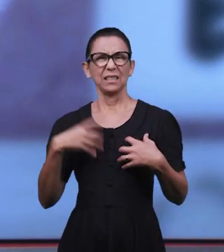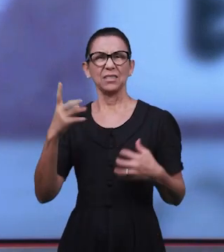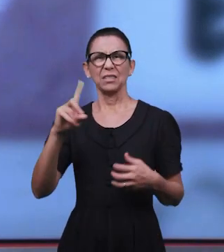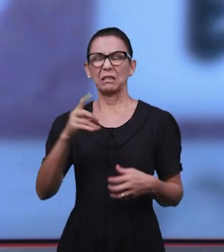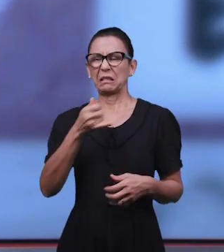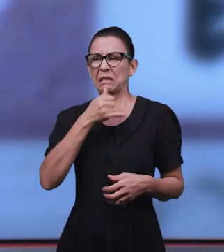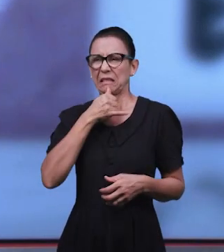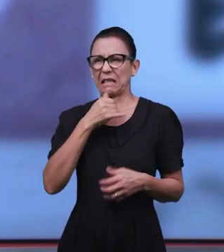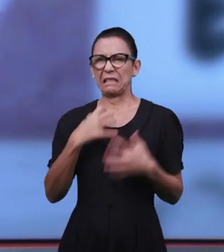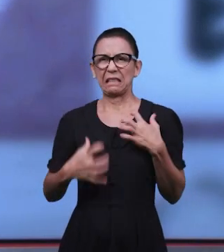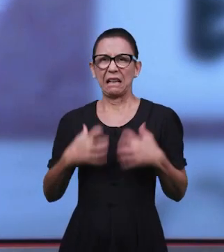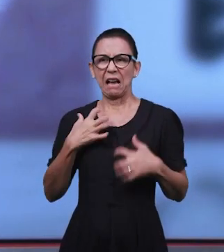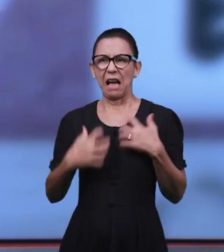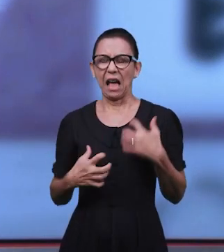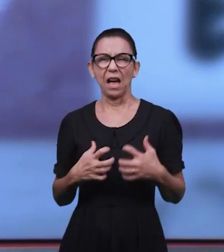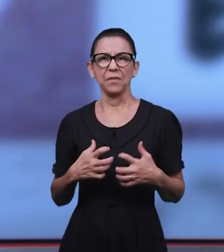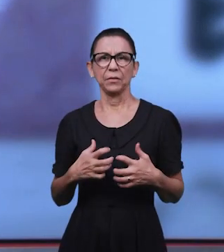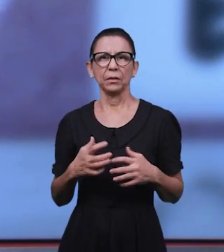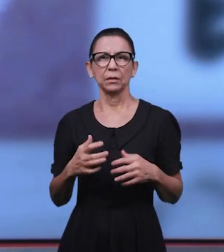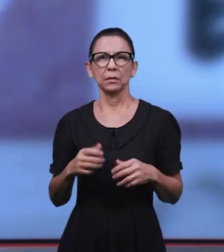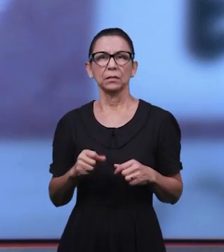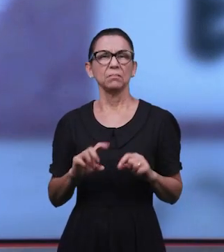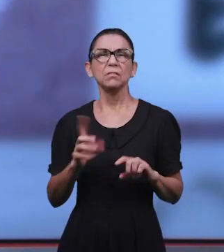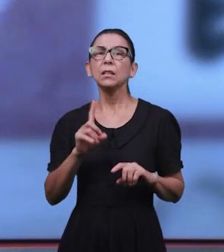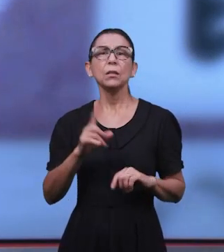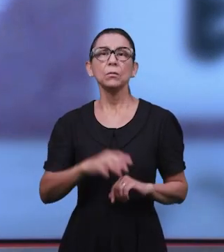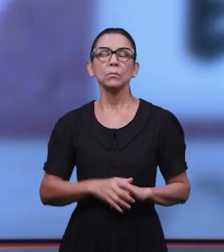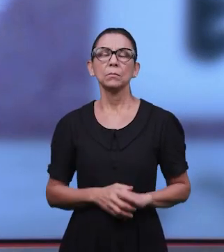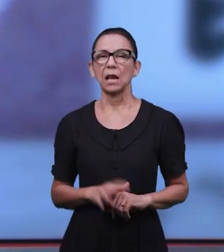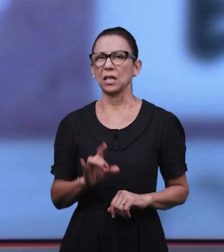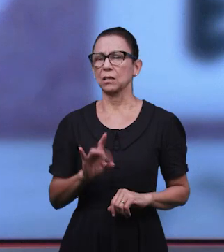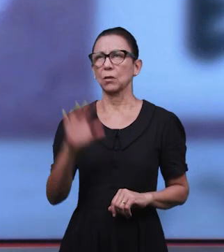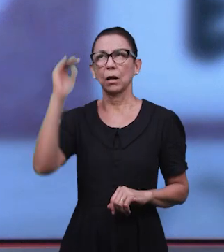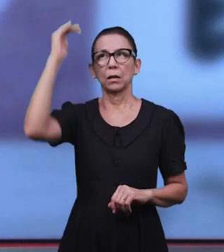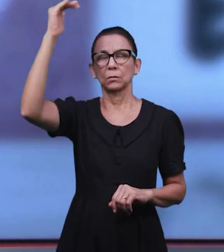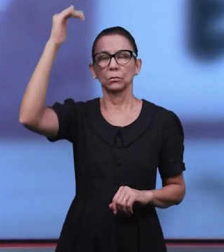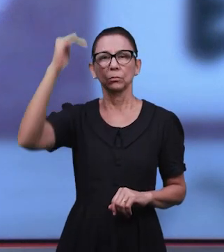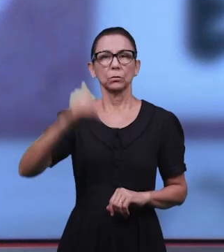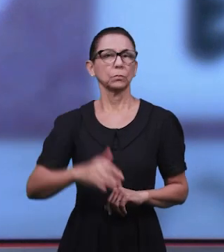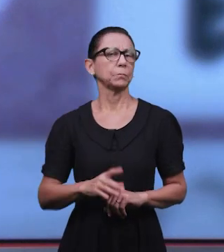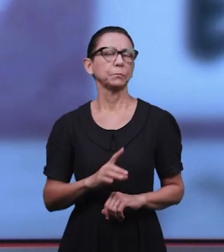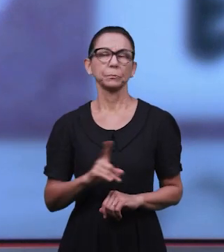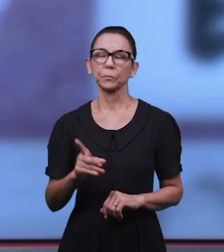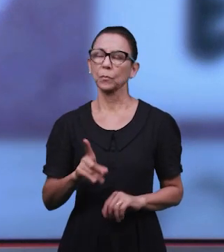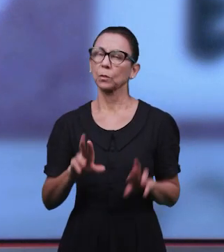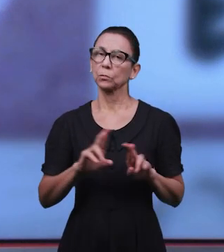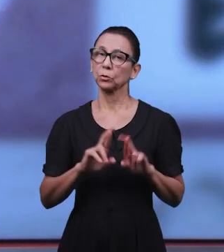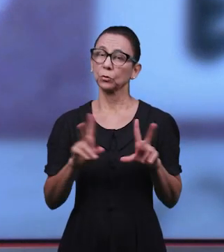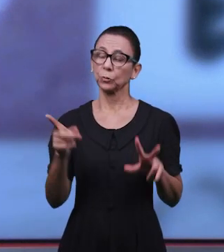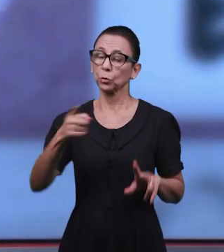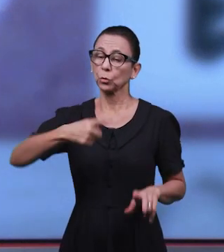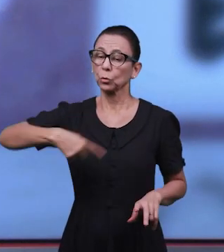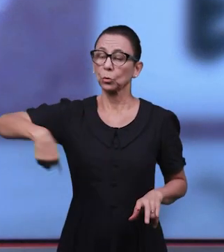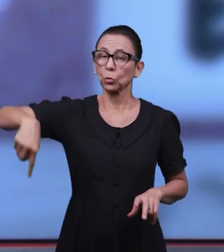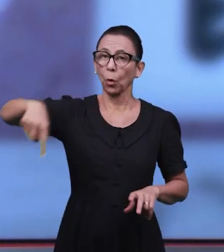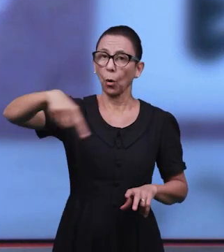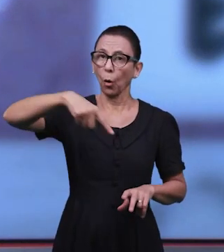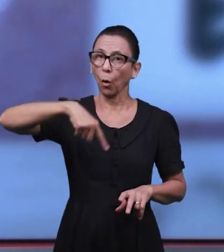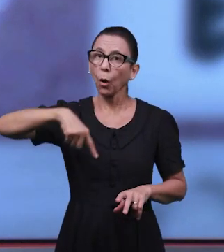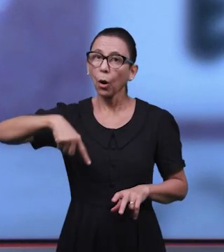raiva, porque esses sentimentos são exclusivos da vida adulta, quando na verdade são comuns a todos